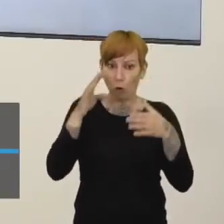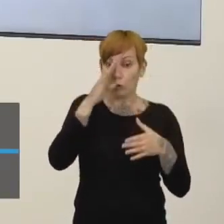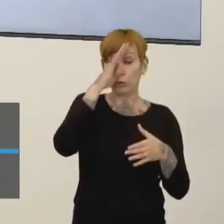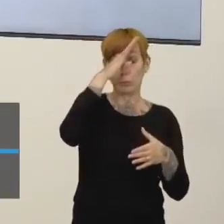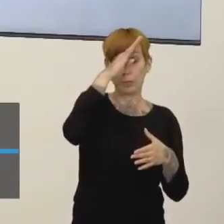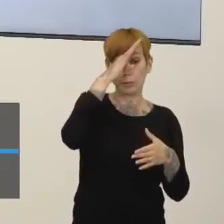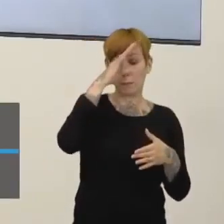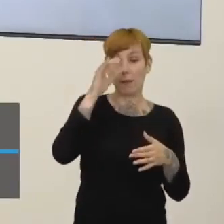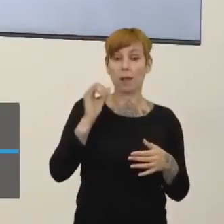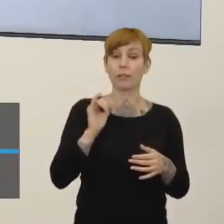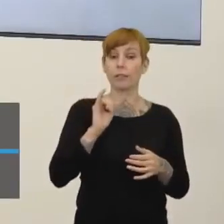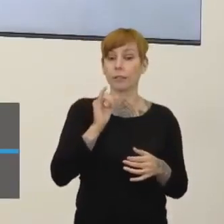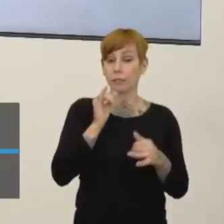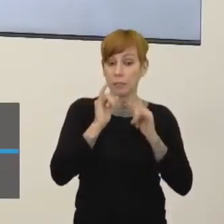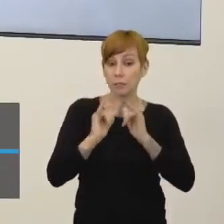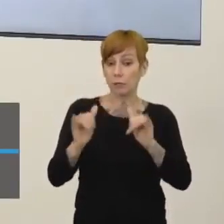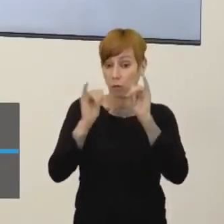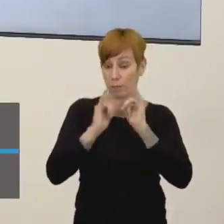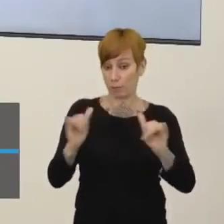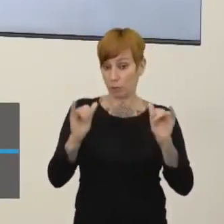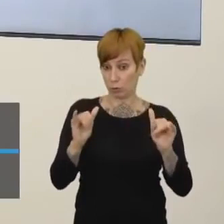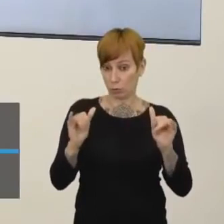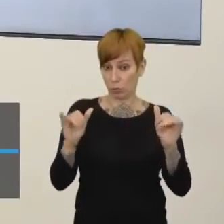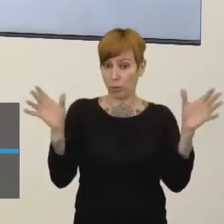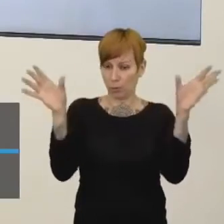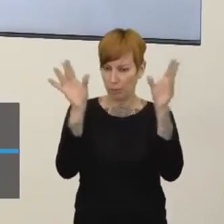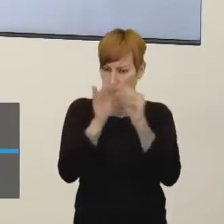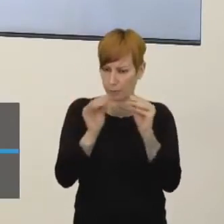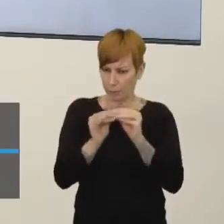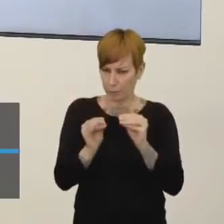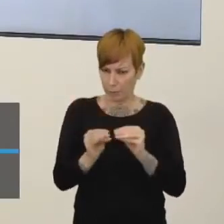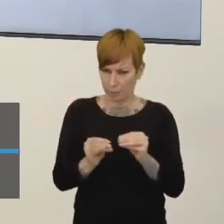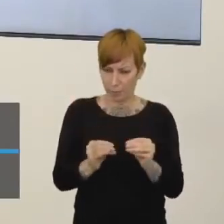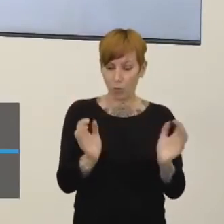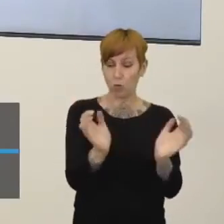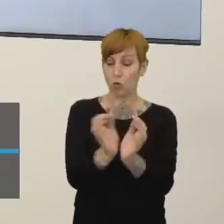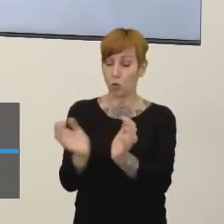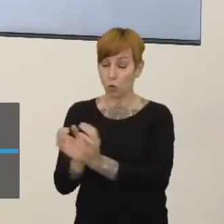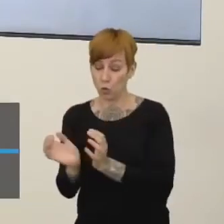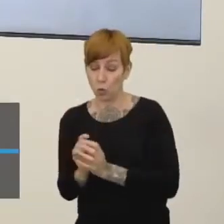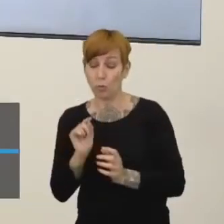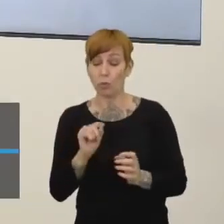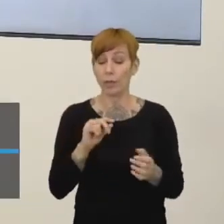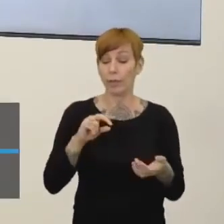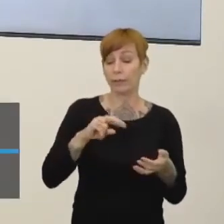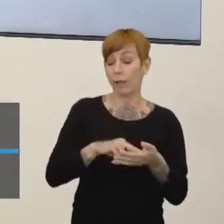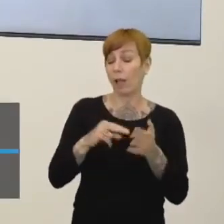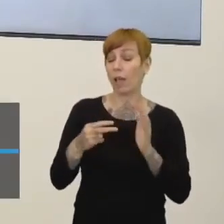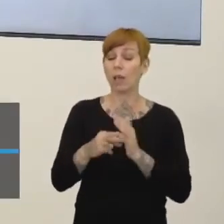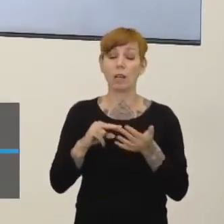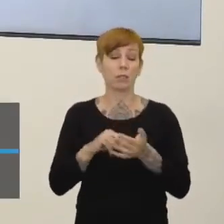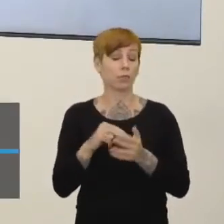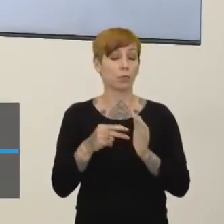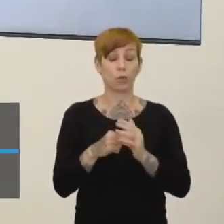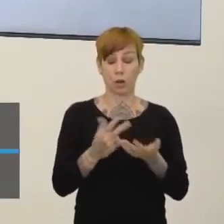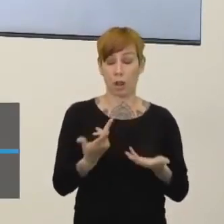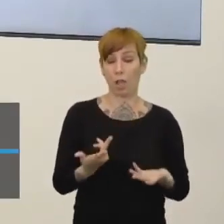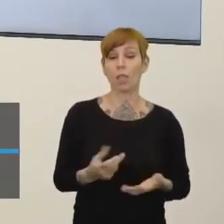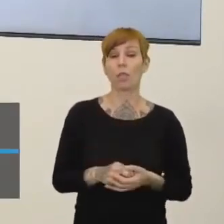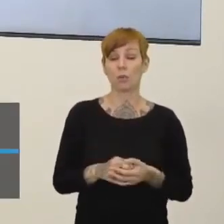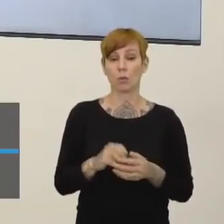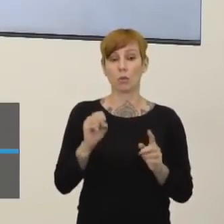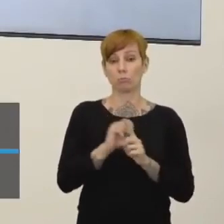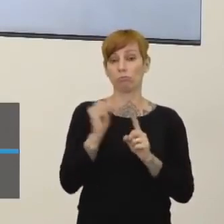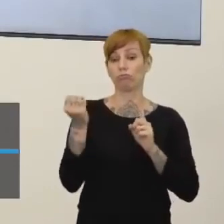motivos socioeconômicos, lá, das classes, dos grupos sociais, o que acontece, questão de gênero. Então, dá para discutir, dá para